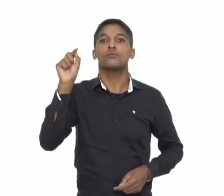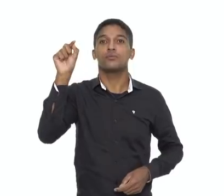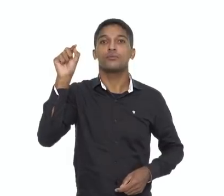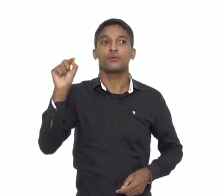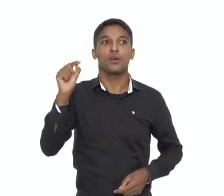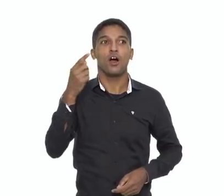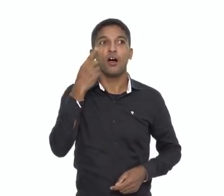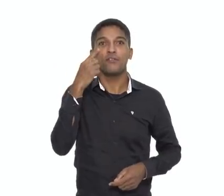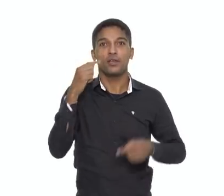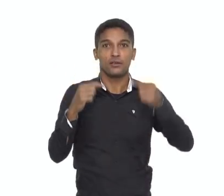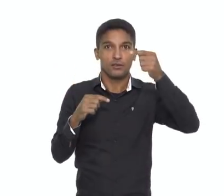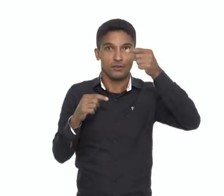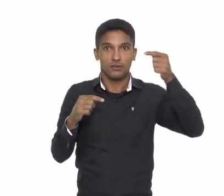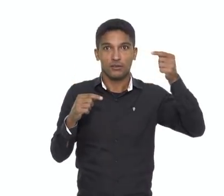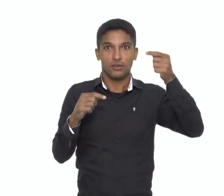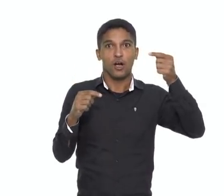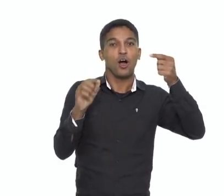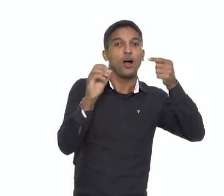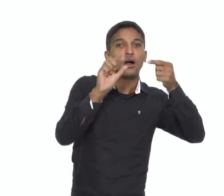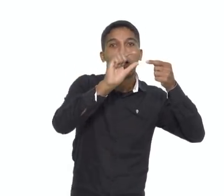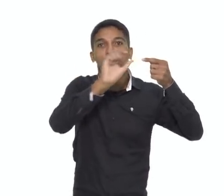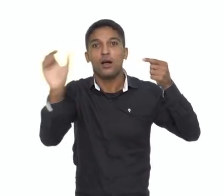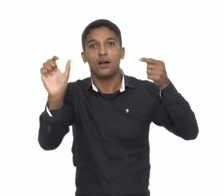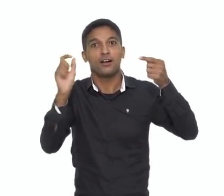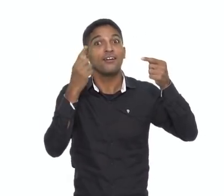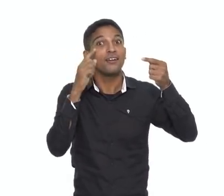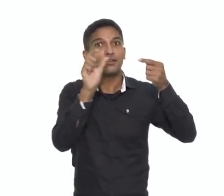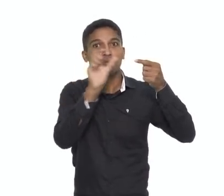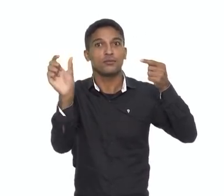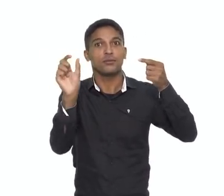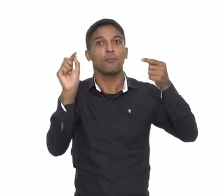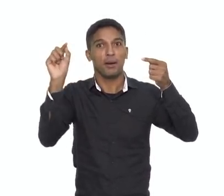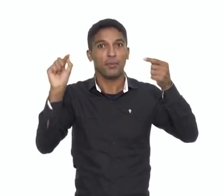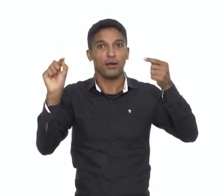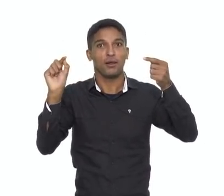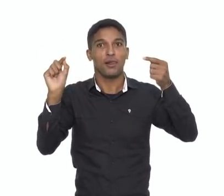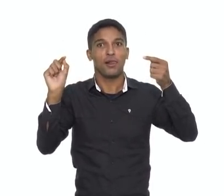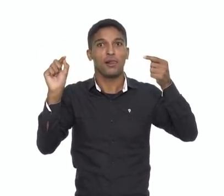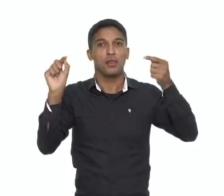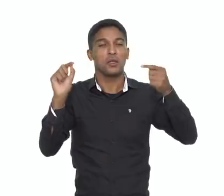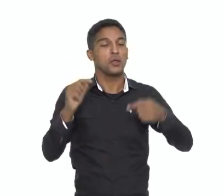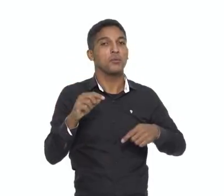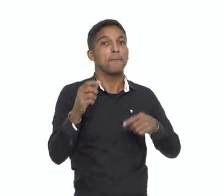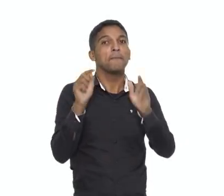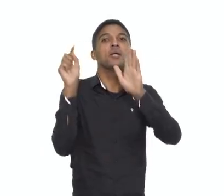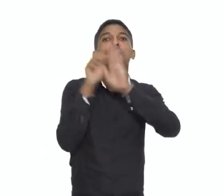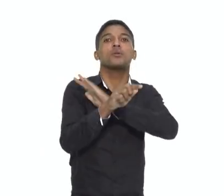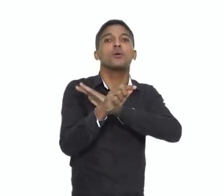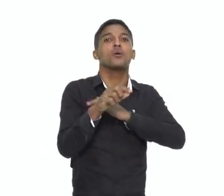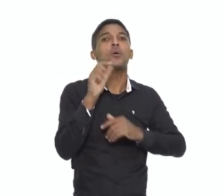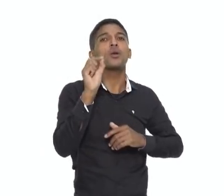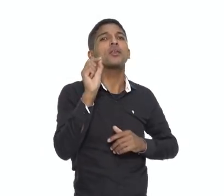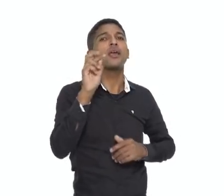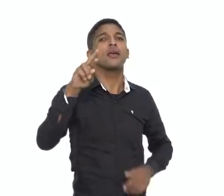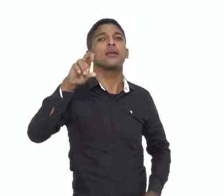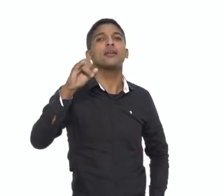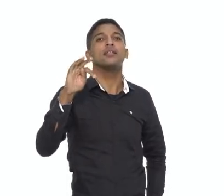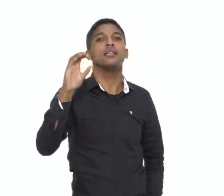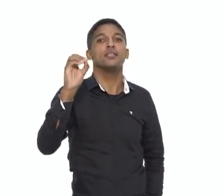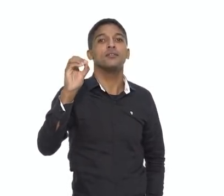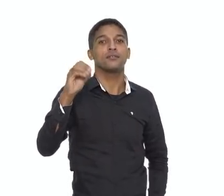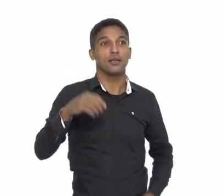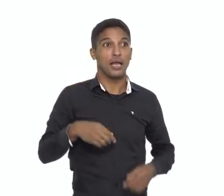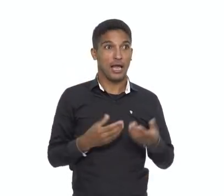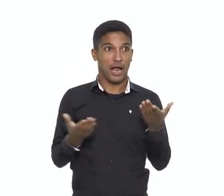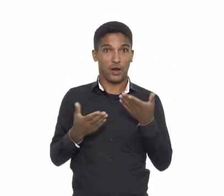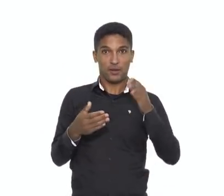o travessão. Olha lá, o príncipezinho perguntou, 2 pontos, o que é um rito? E na opção B, com os